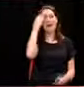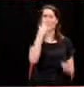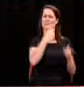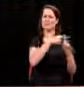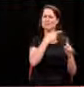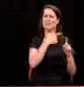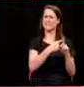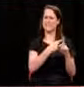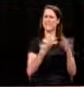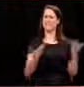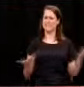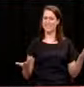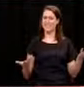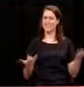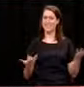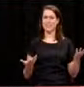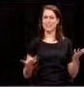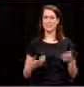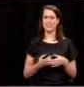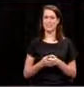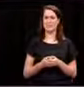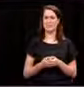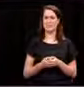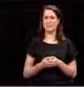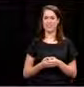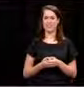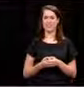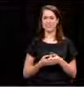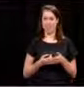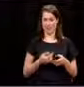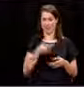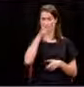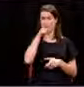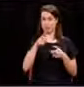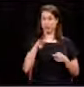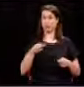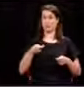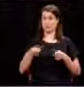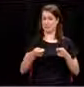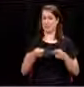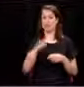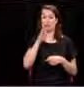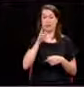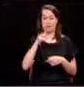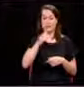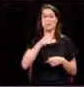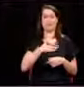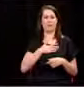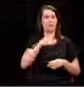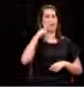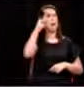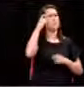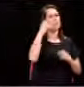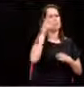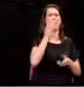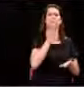da maneira como quem lidera este grande clube, o nosso Benfica, não pensa só no